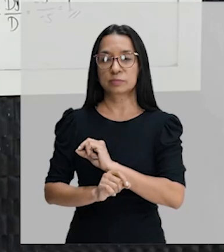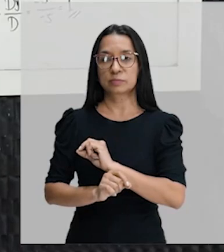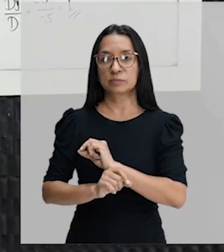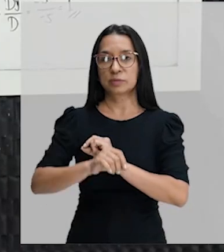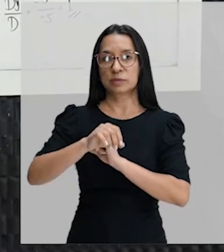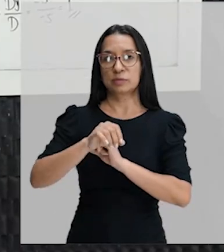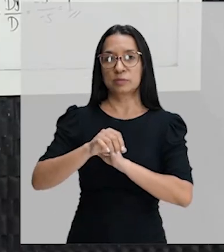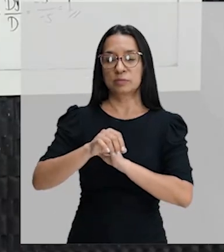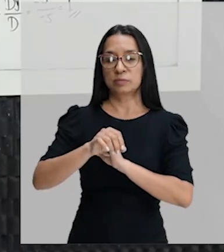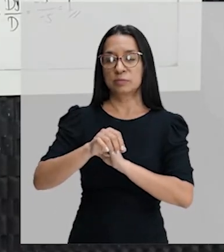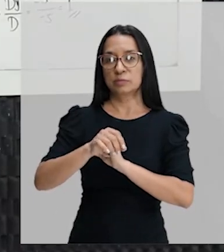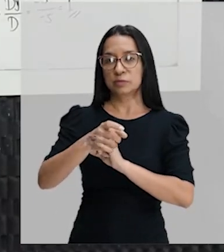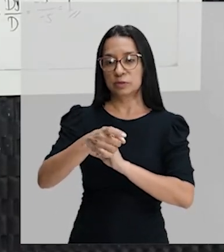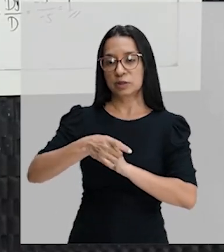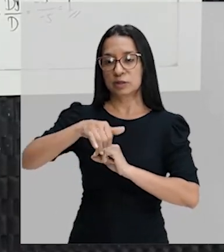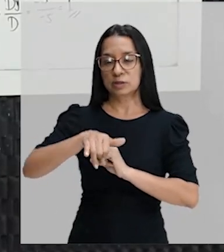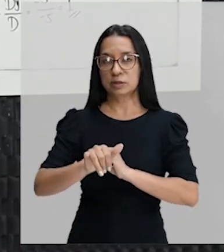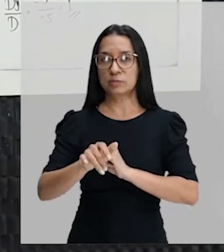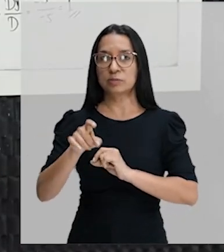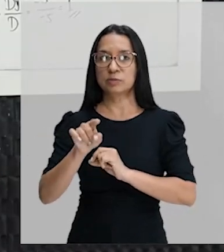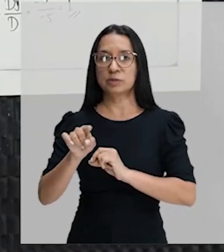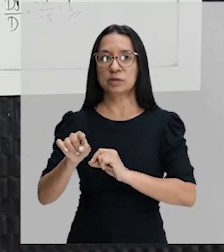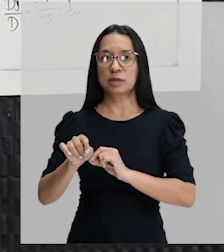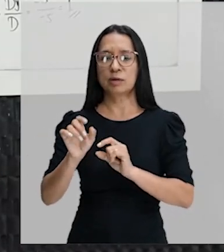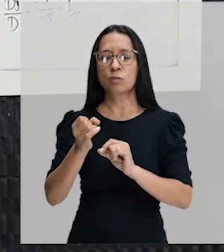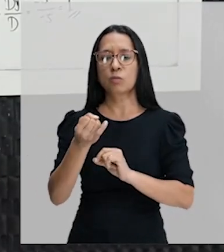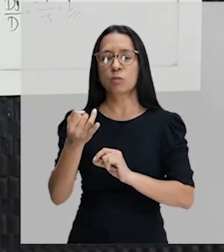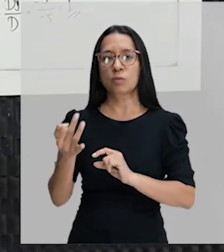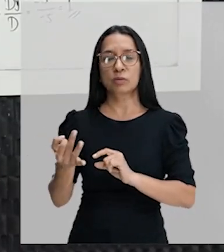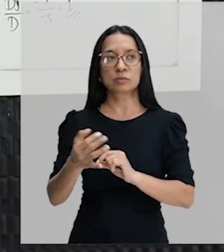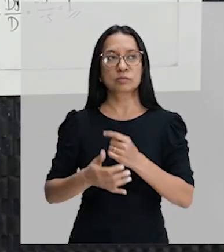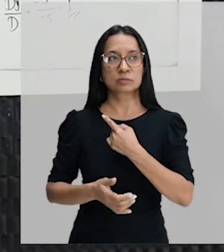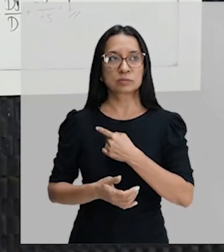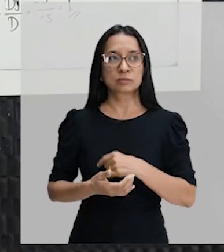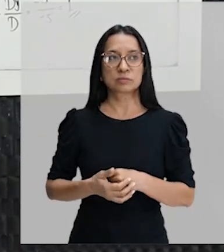de x, y e z. Então aqui vai dar 1,